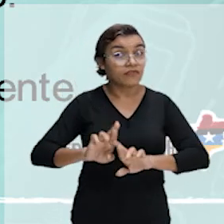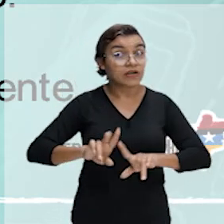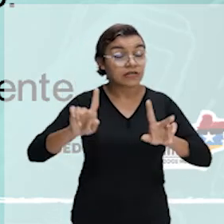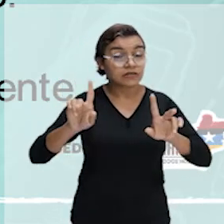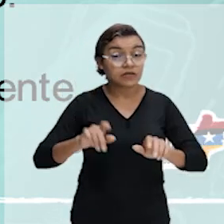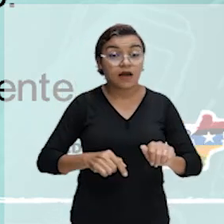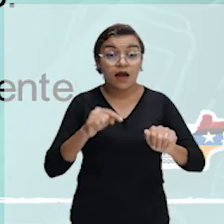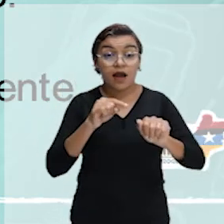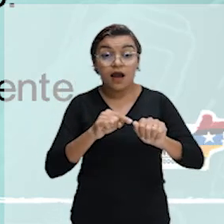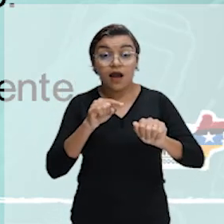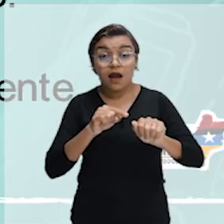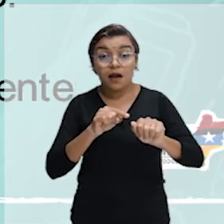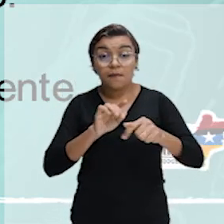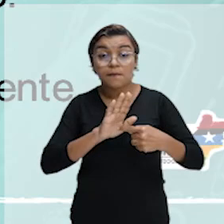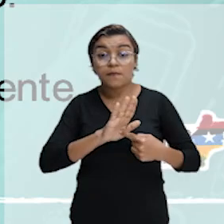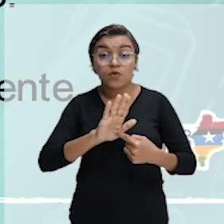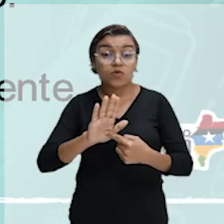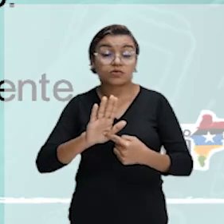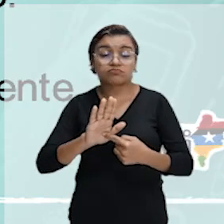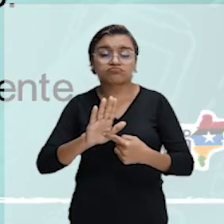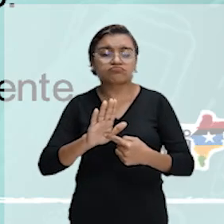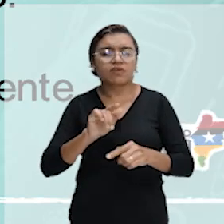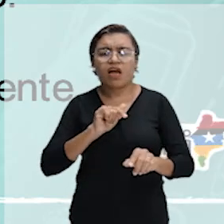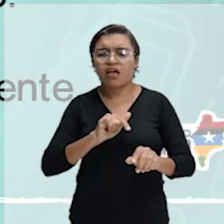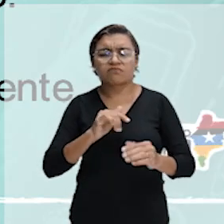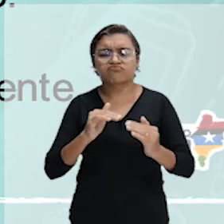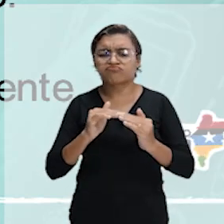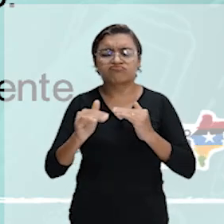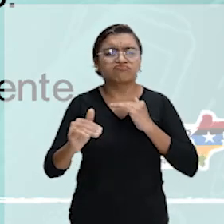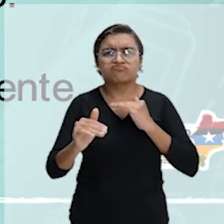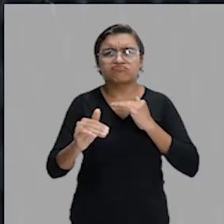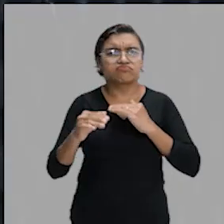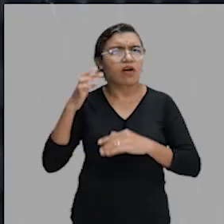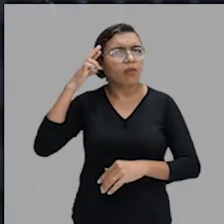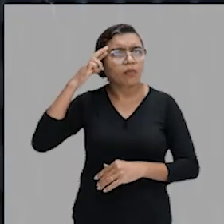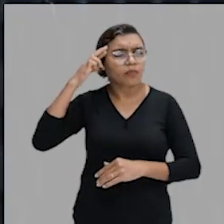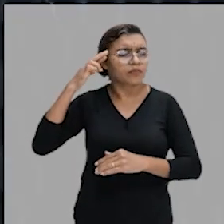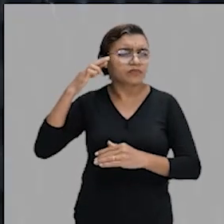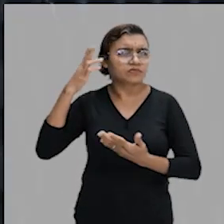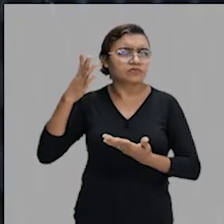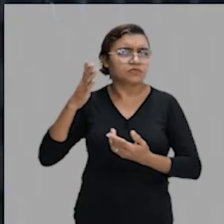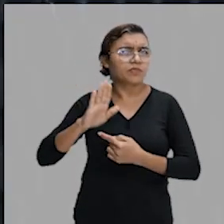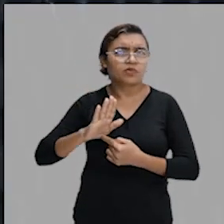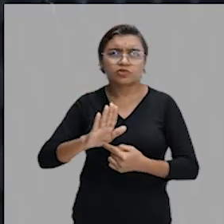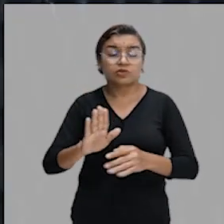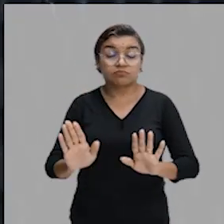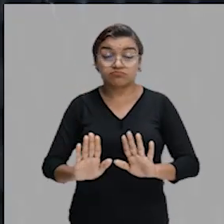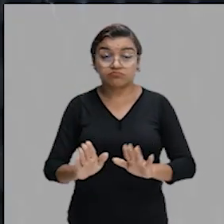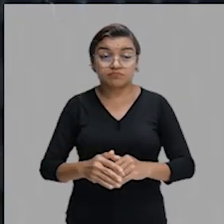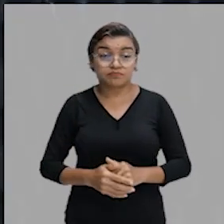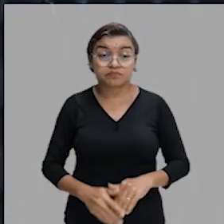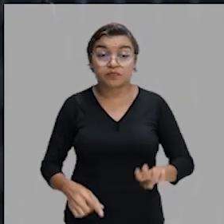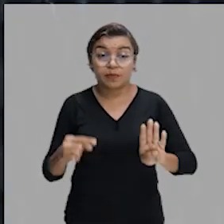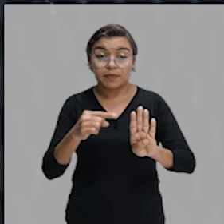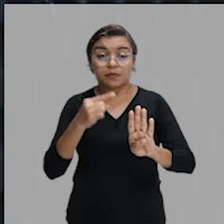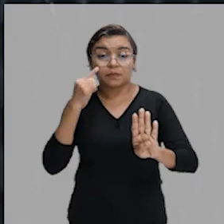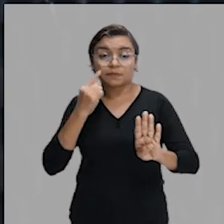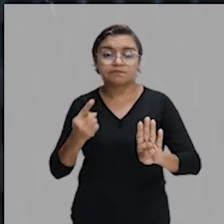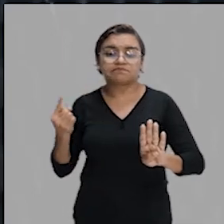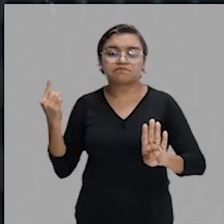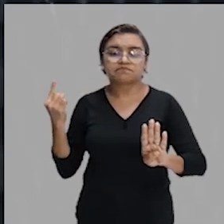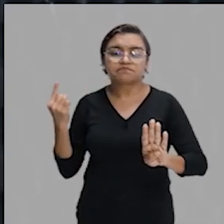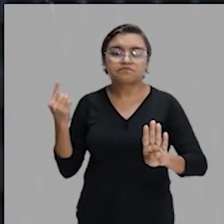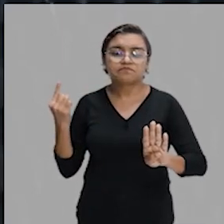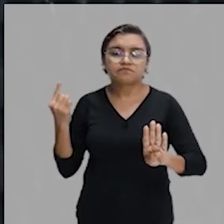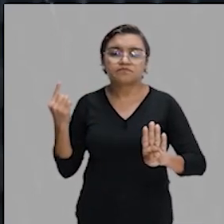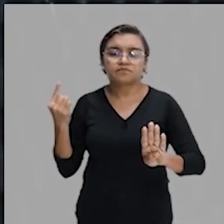Esta letra A, ok? Ela não está de acordo com o raciocínio desenvolvido, certo? Letra B. Os